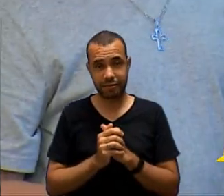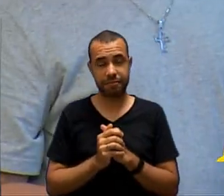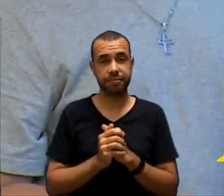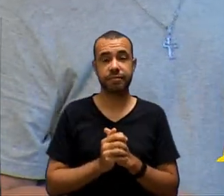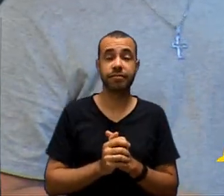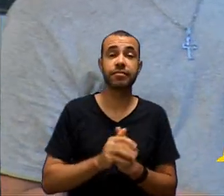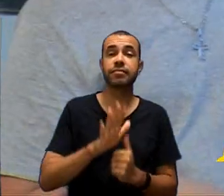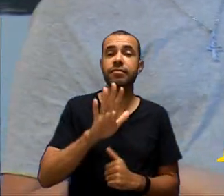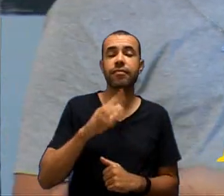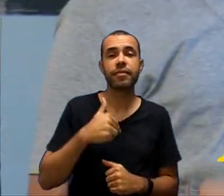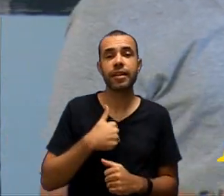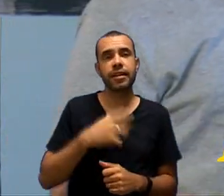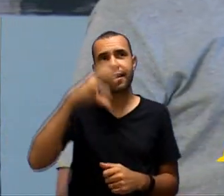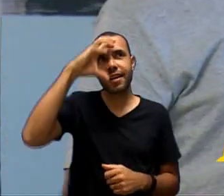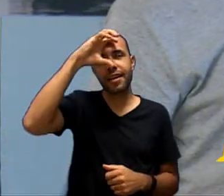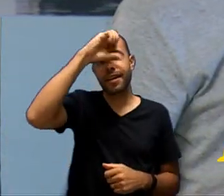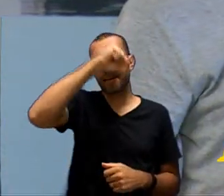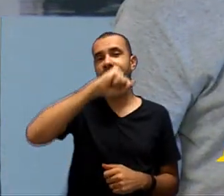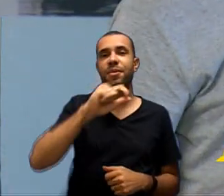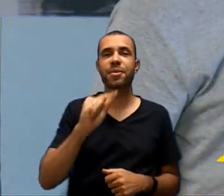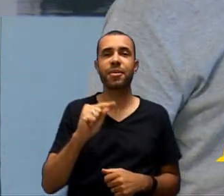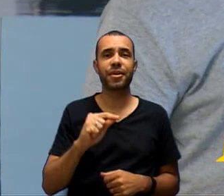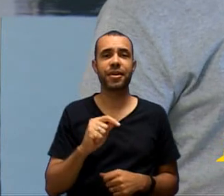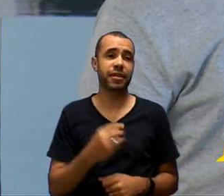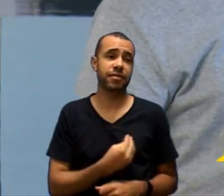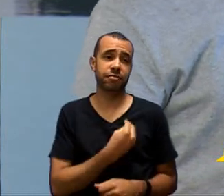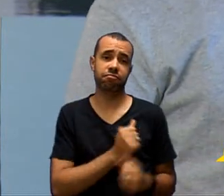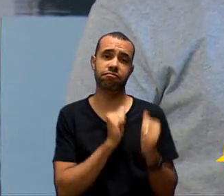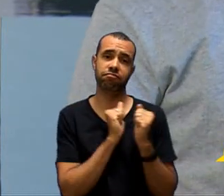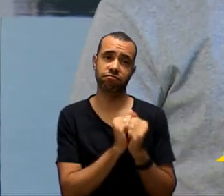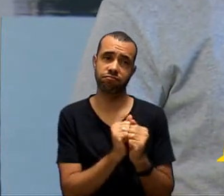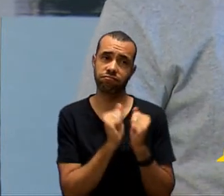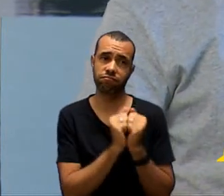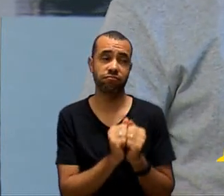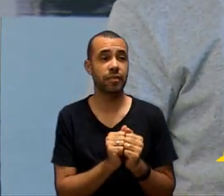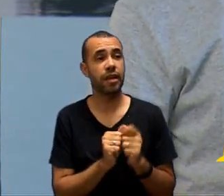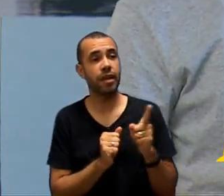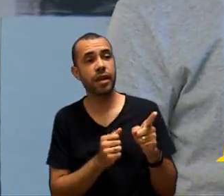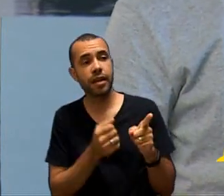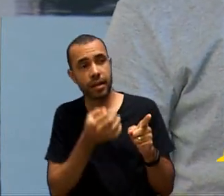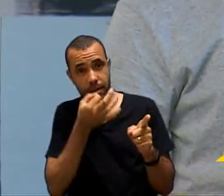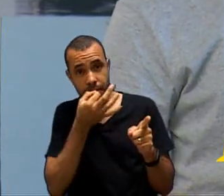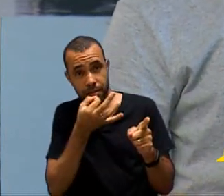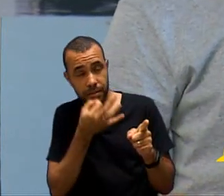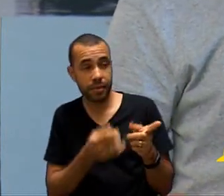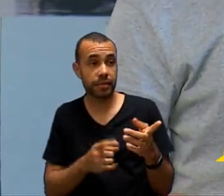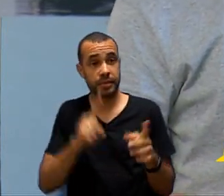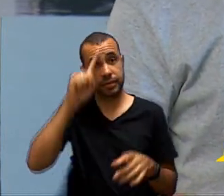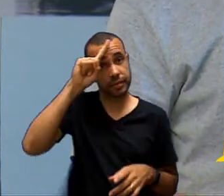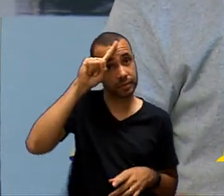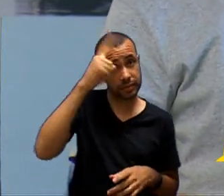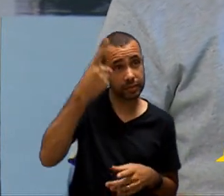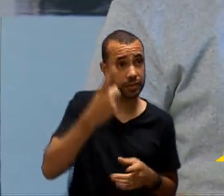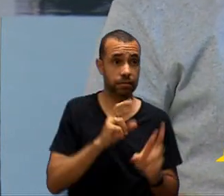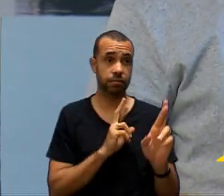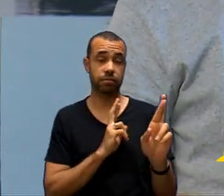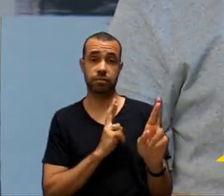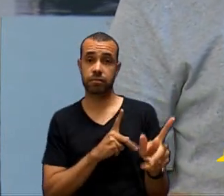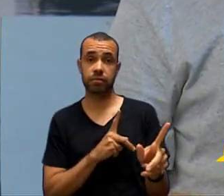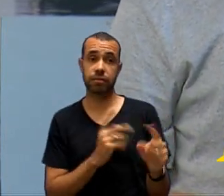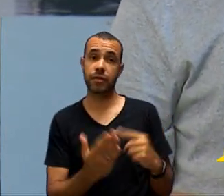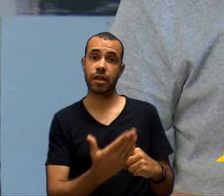Bom, eu aprendi aqui a conviver com opiniões e ideias diferentes. Isso me fez